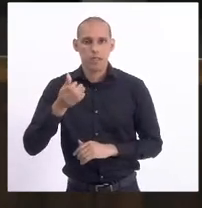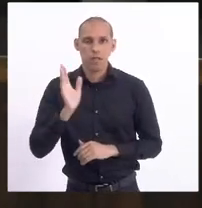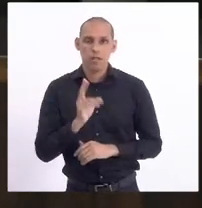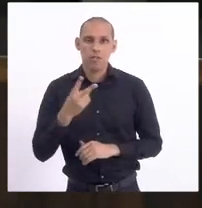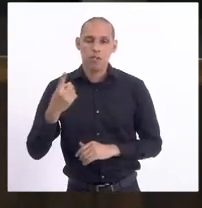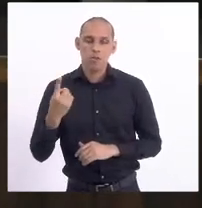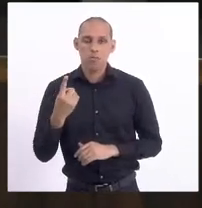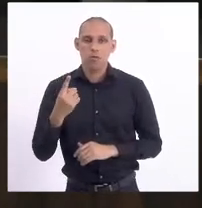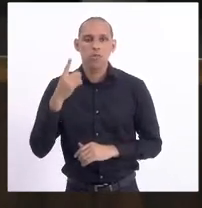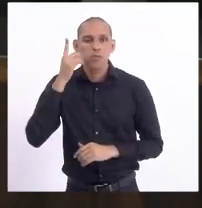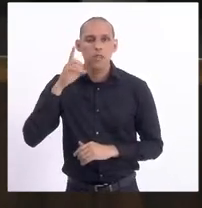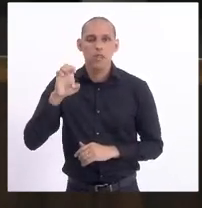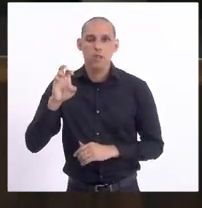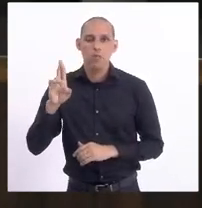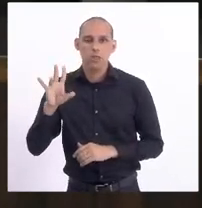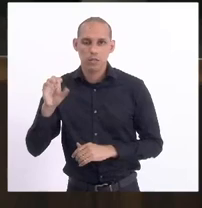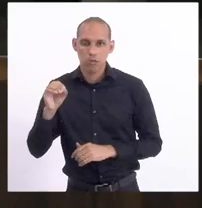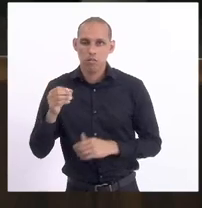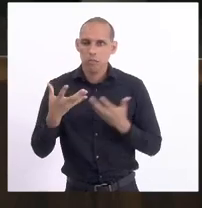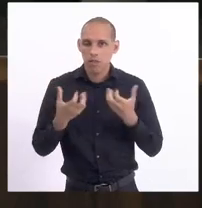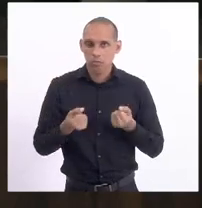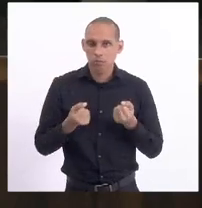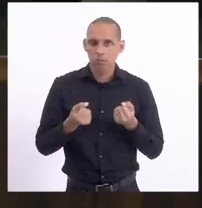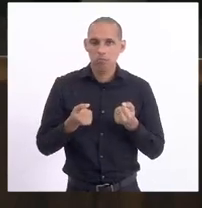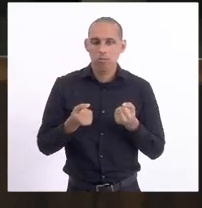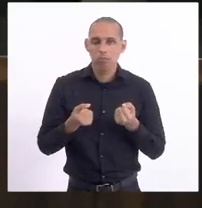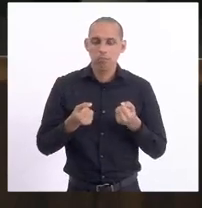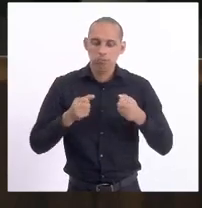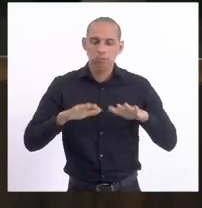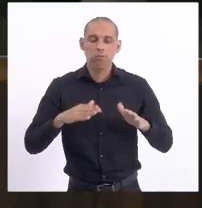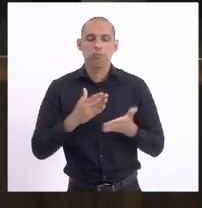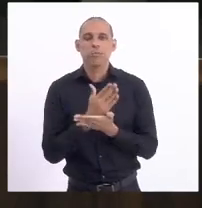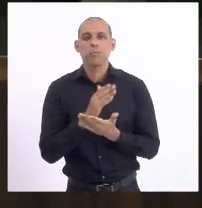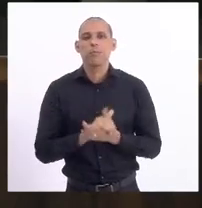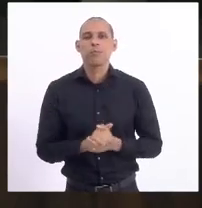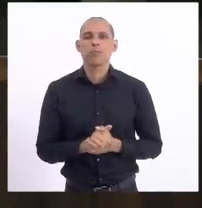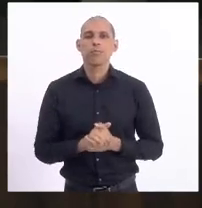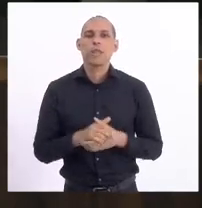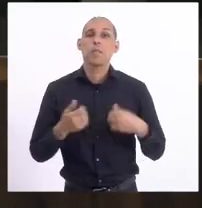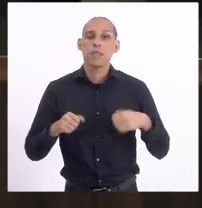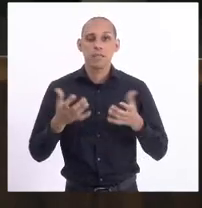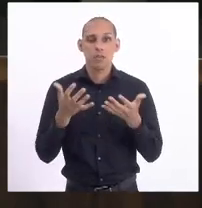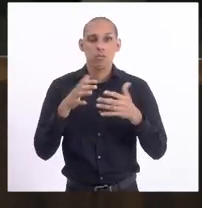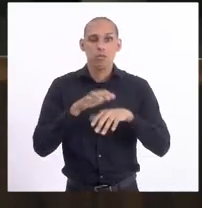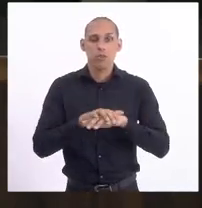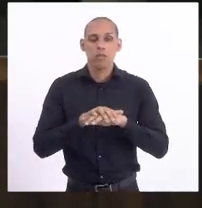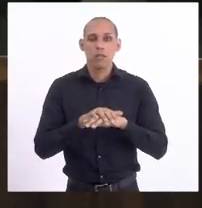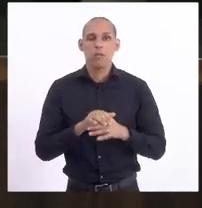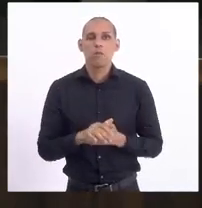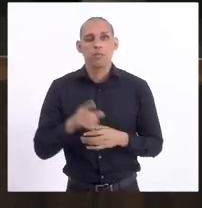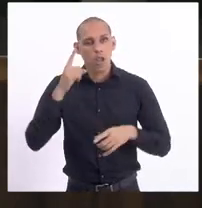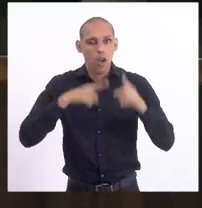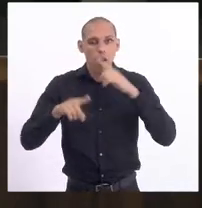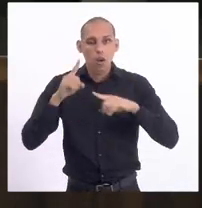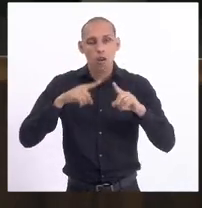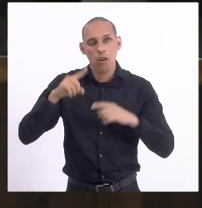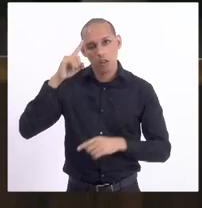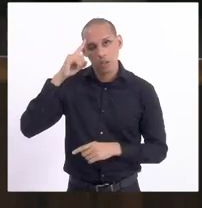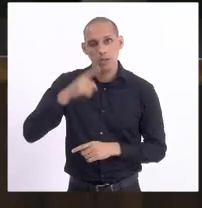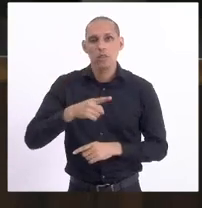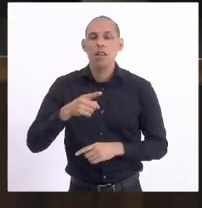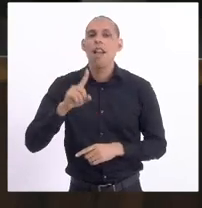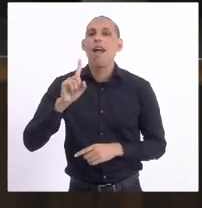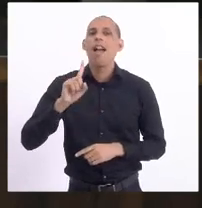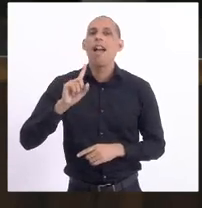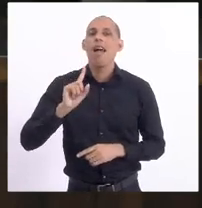461621, deputado Eurico Júnior. Se os que aprovam permaneçam como estão, aprovado. Requer a inclusão na ordem do dia dos projetos de